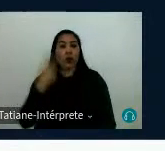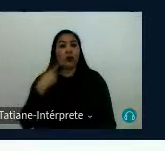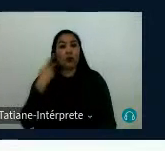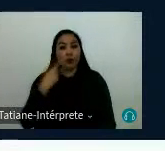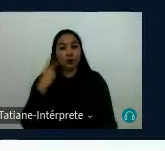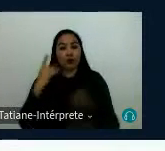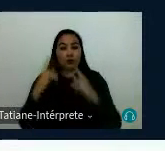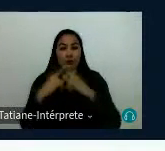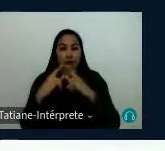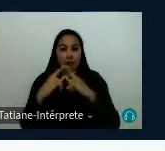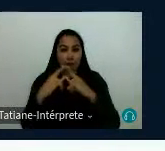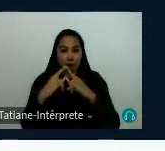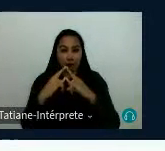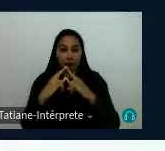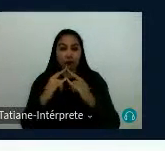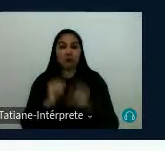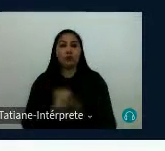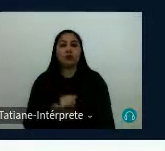institucional,